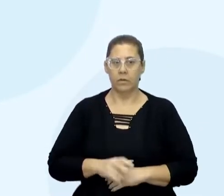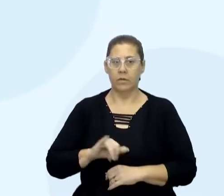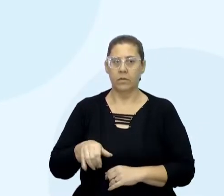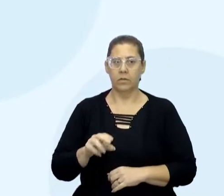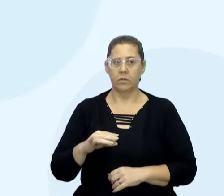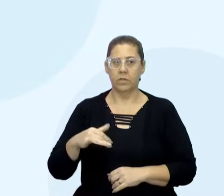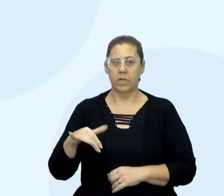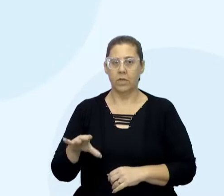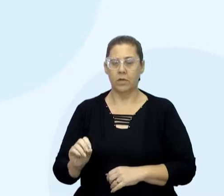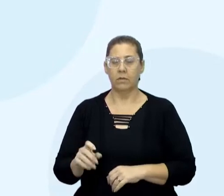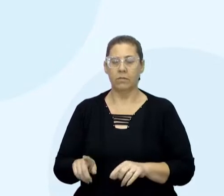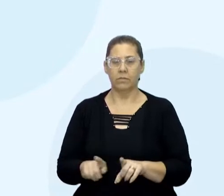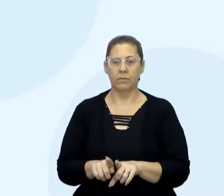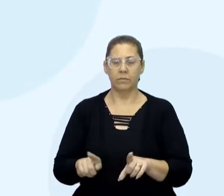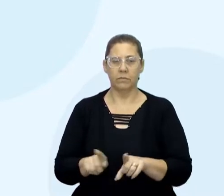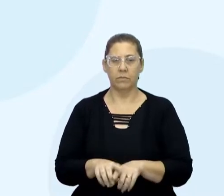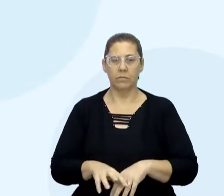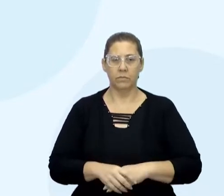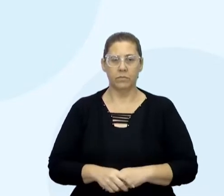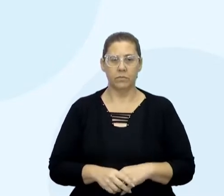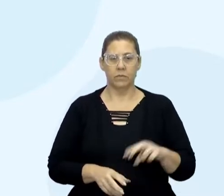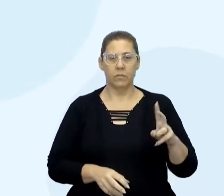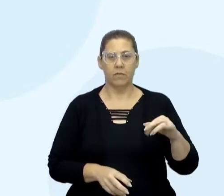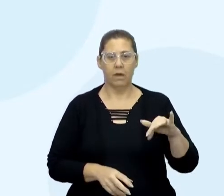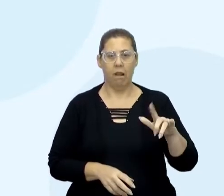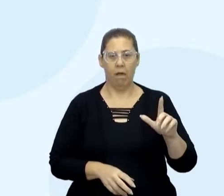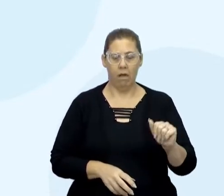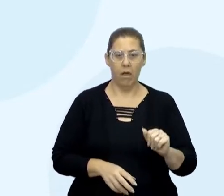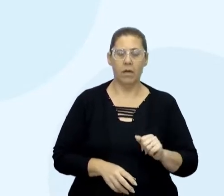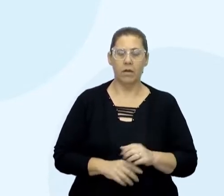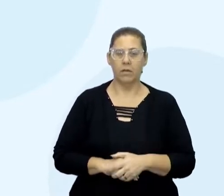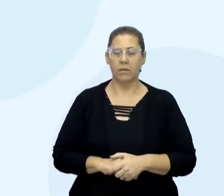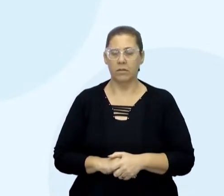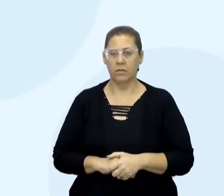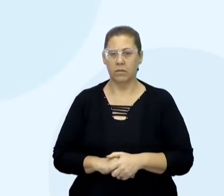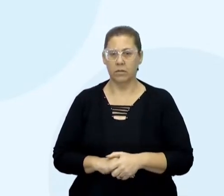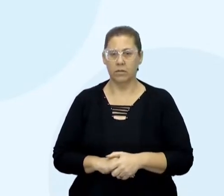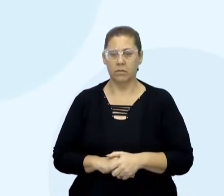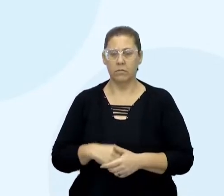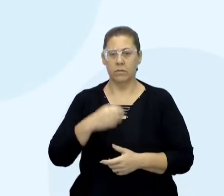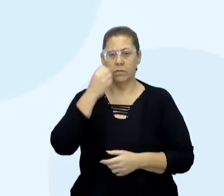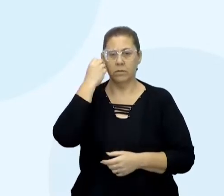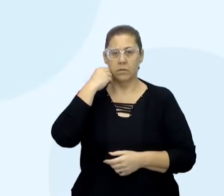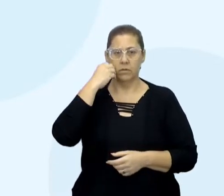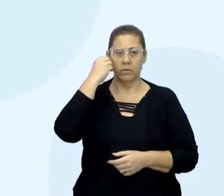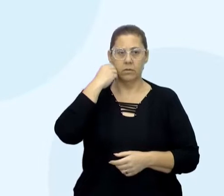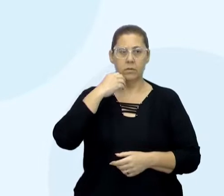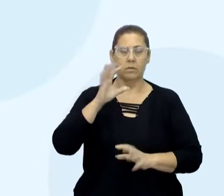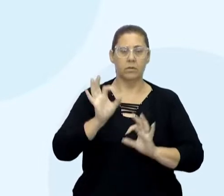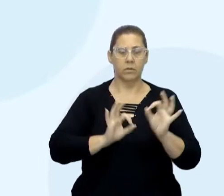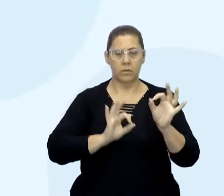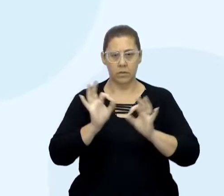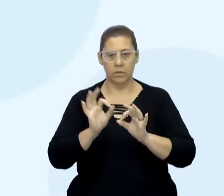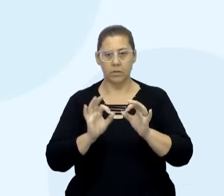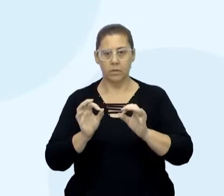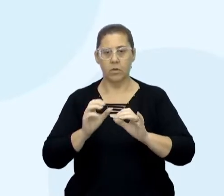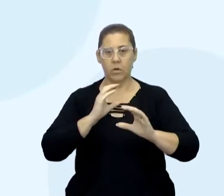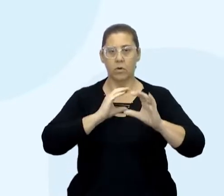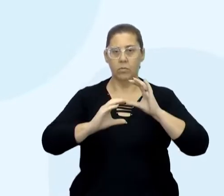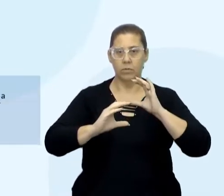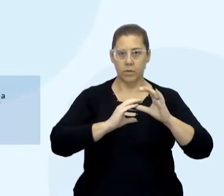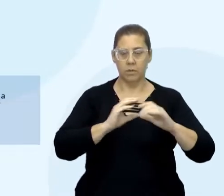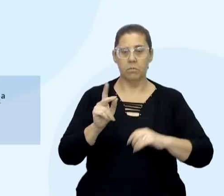jornalismo, não, a professora Não, Mara professora Valéria, Mara Valéria. Mara Valéria, jornalismo, inclusão nos esportes, táticas, experimentação, criação e comunicação publicitária, o